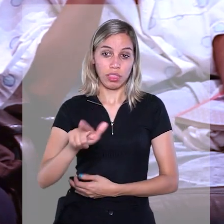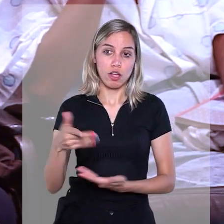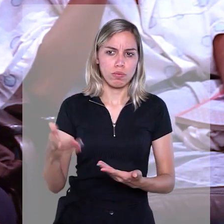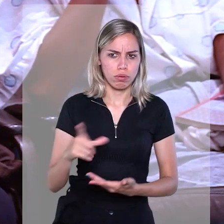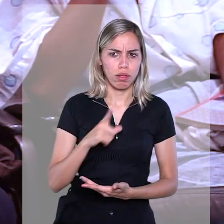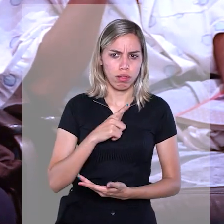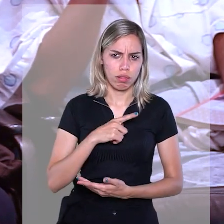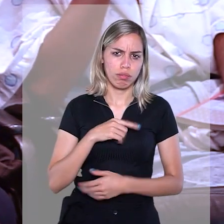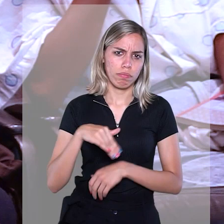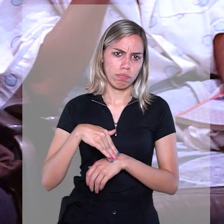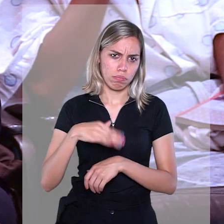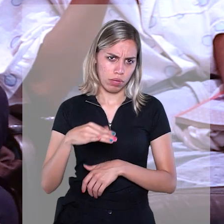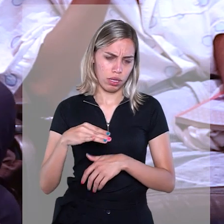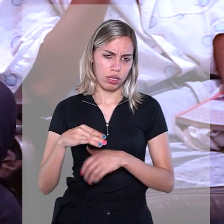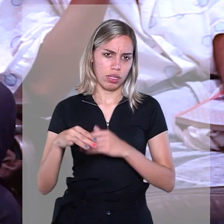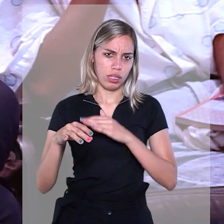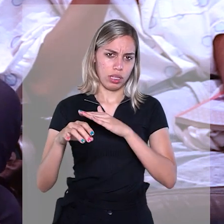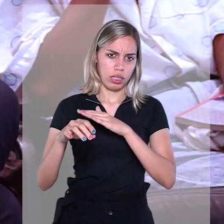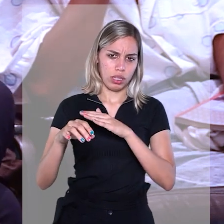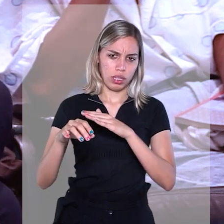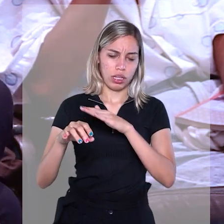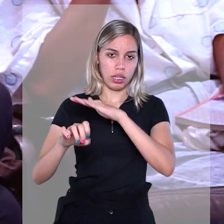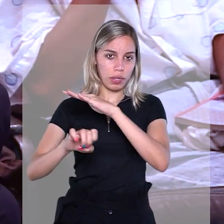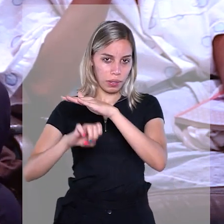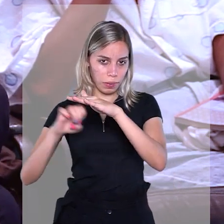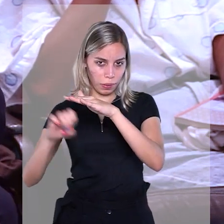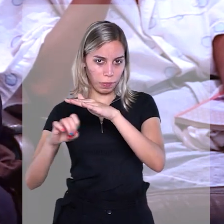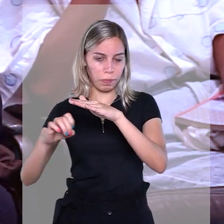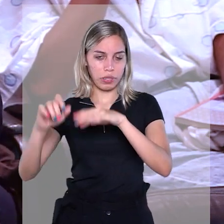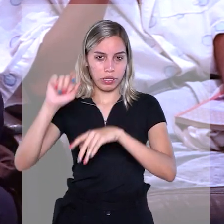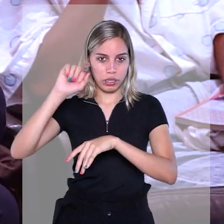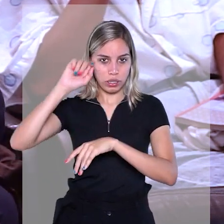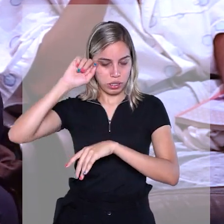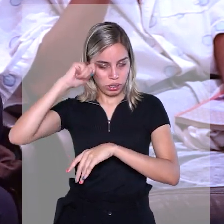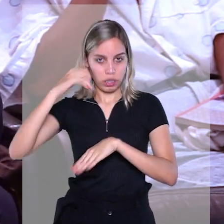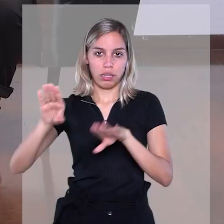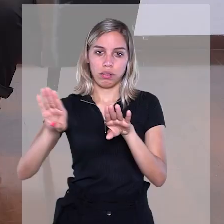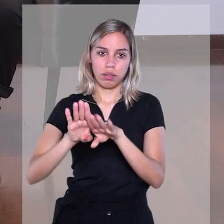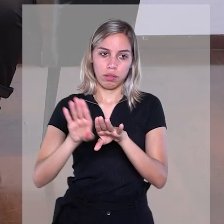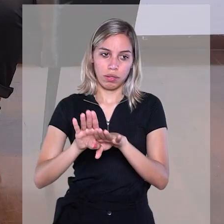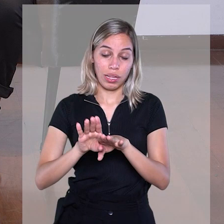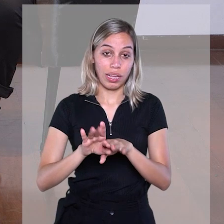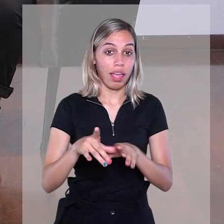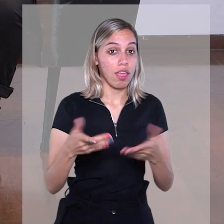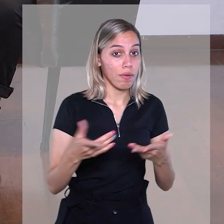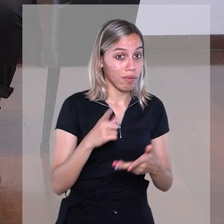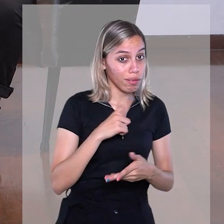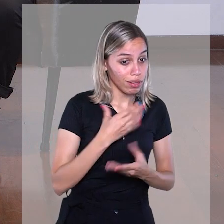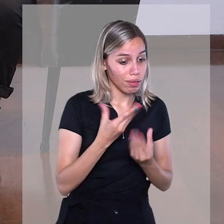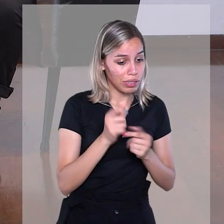de Ricardo. Existe um grande público